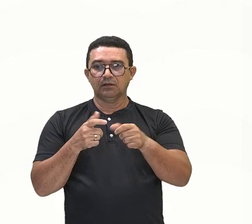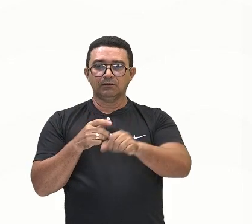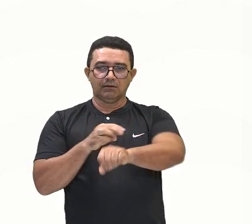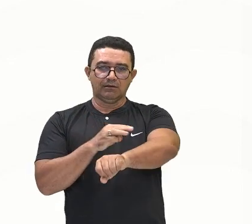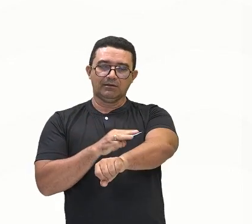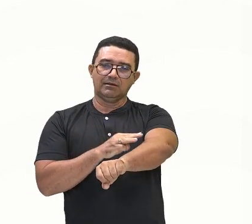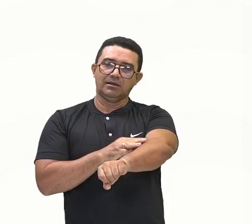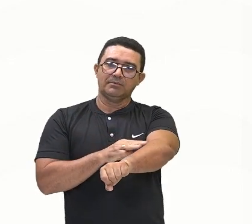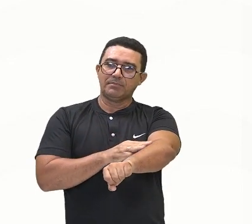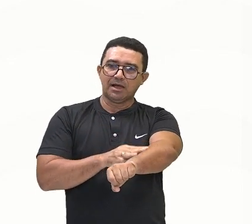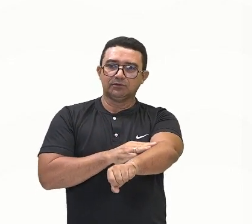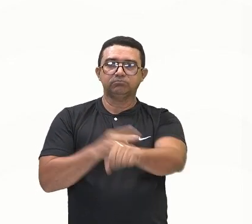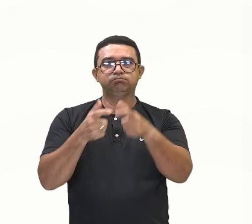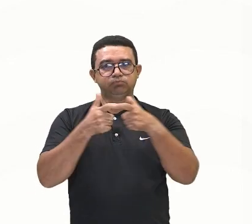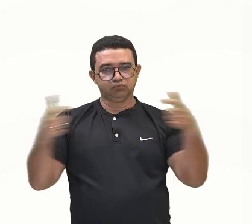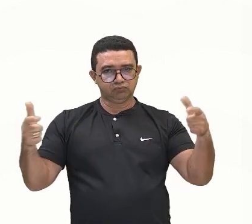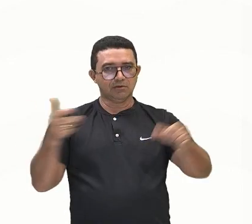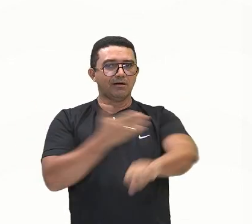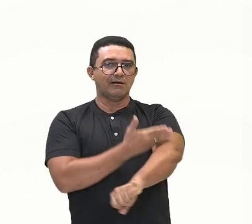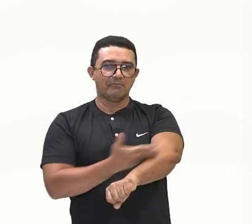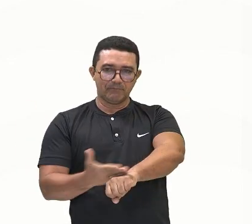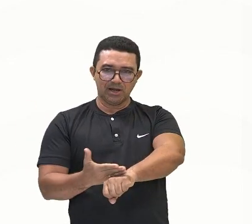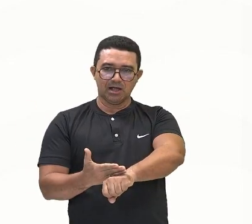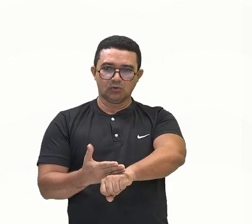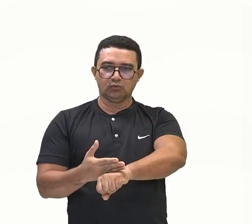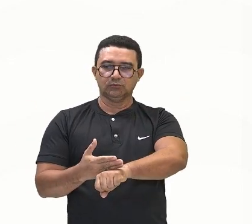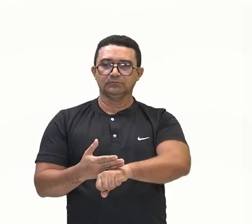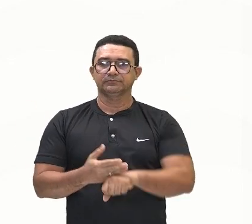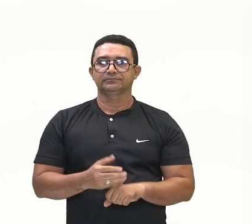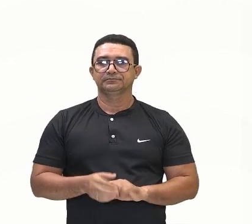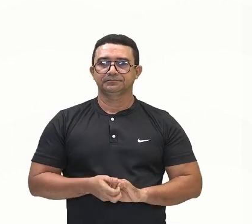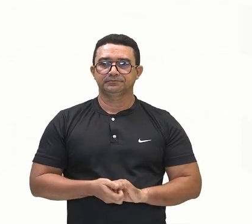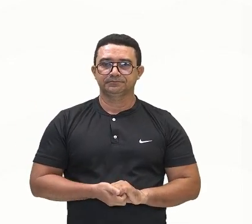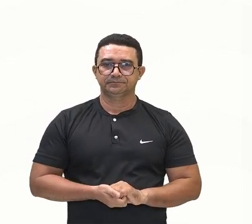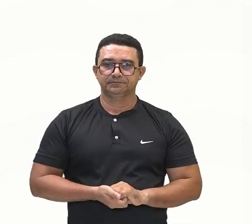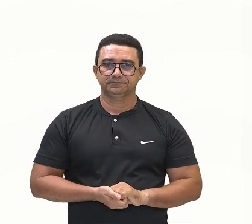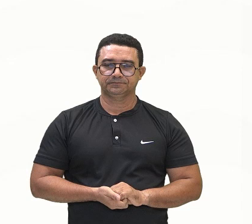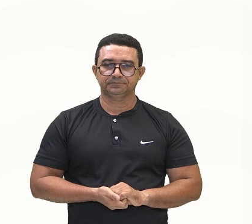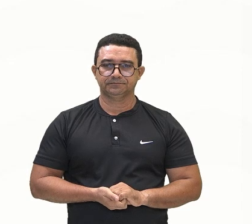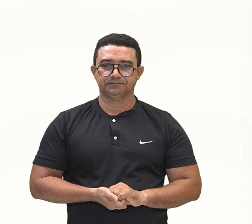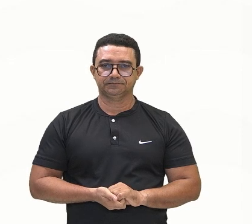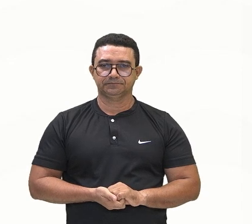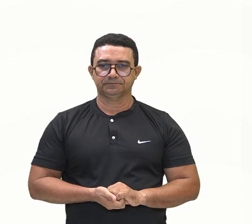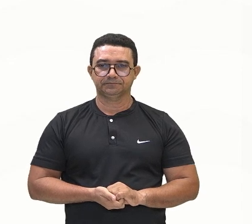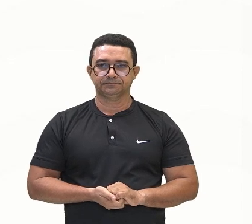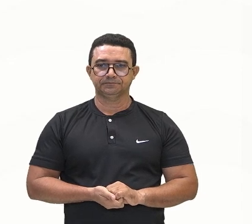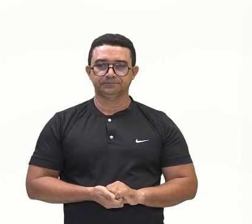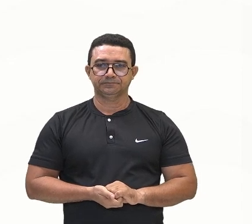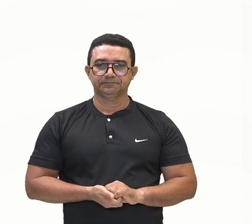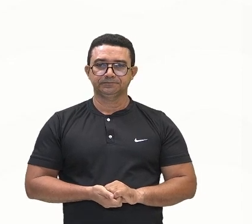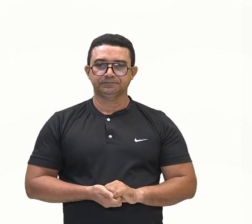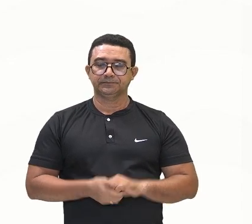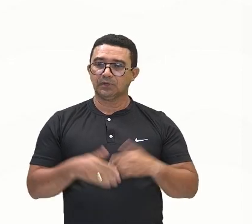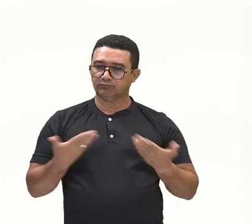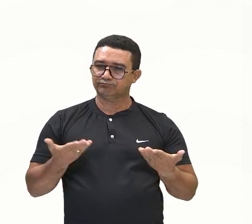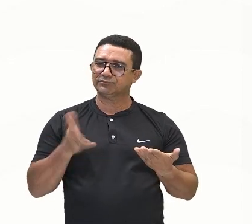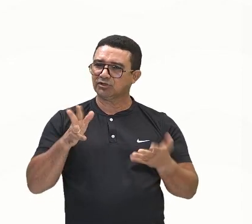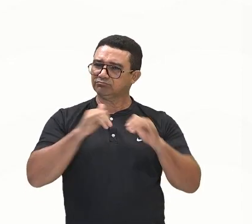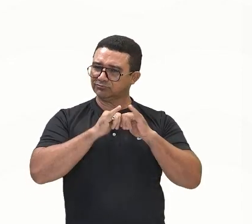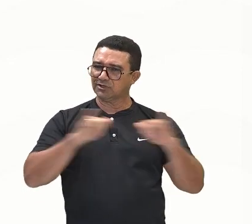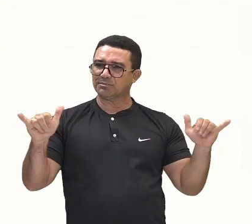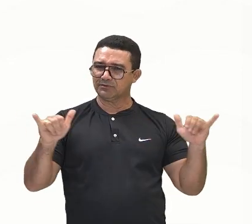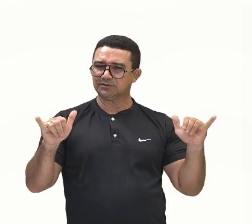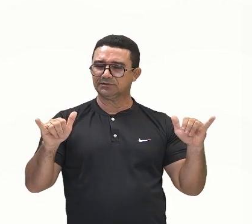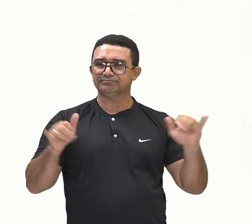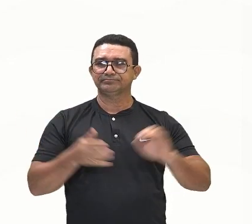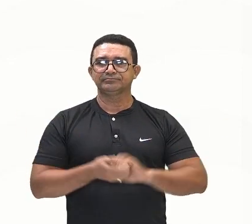branca. Pouco mais de 50% no sudeste e mais de 70% na região sul, que foi o que eu falei anteriormente.